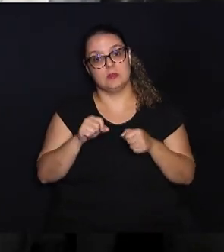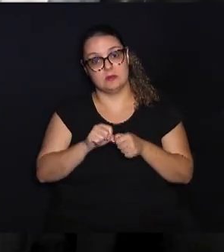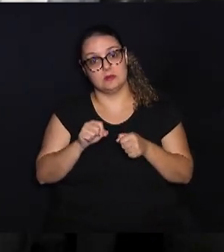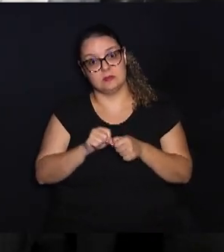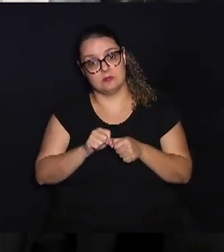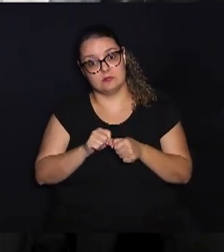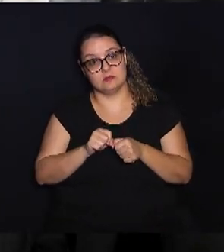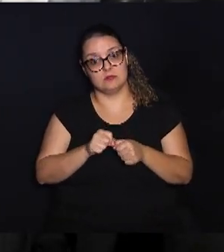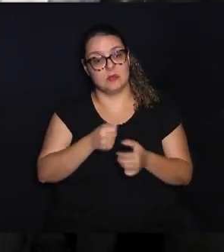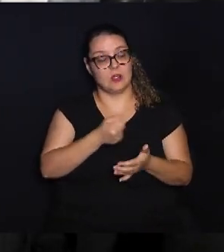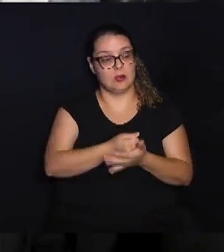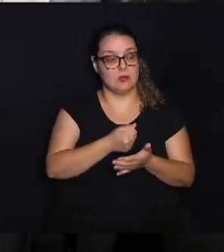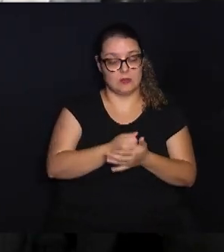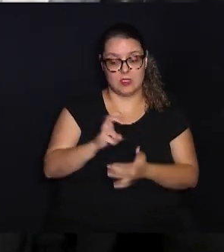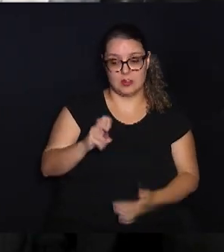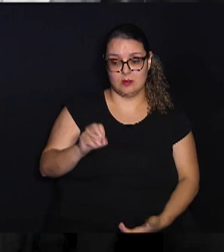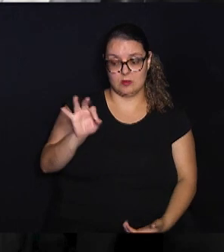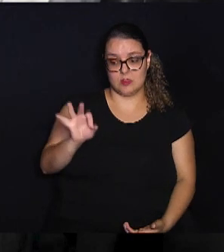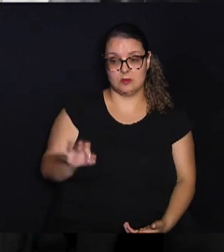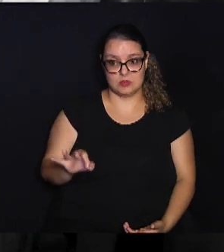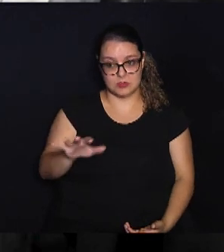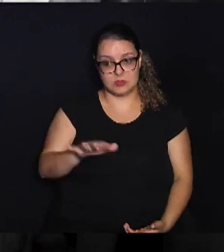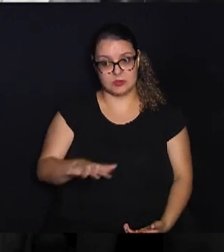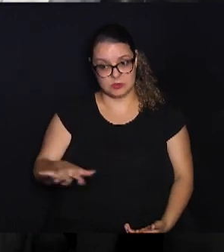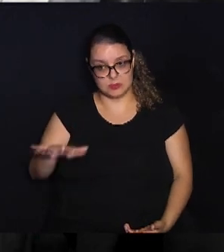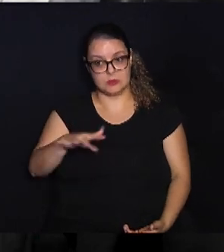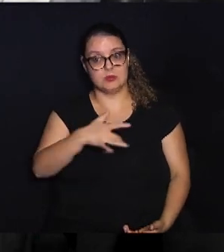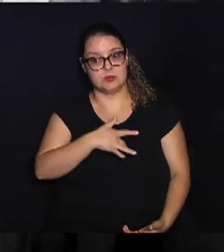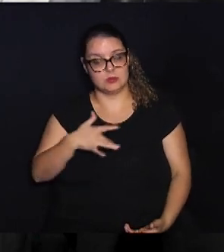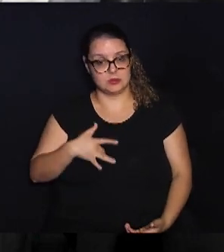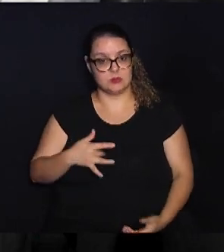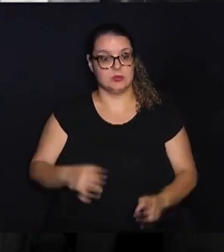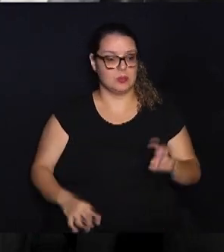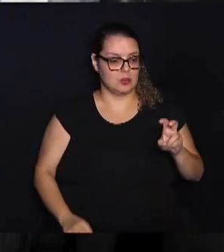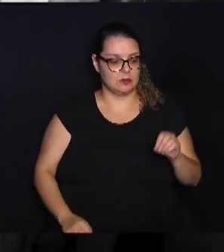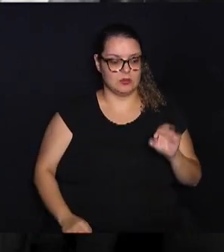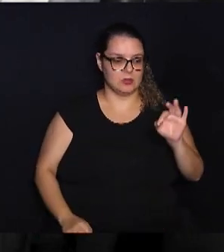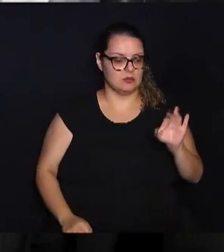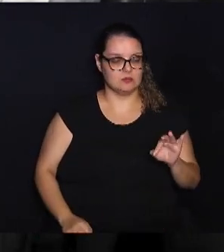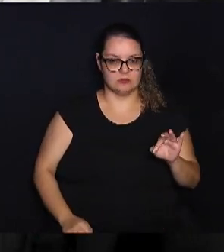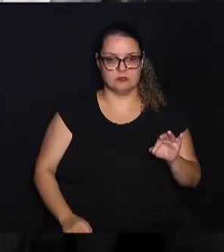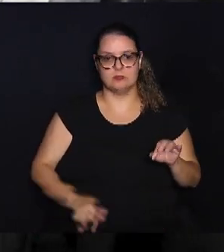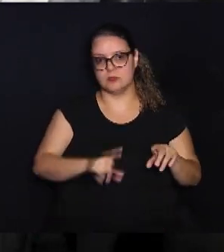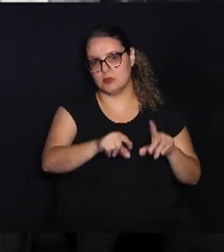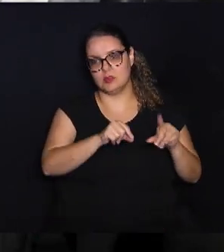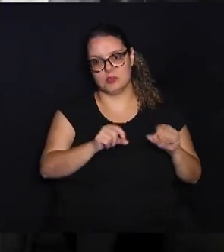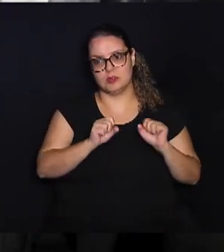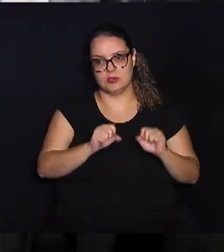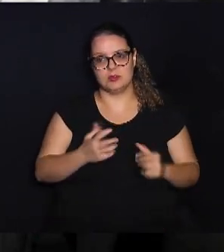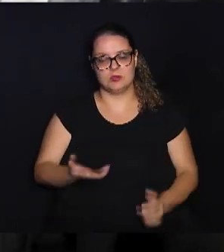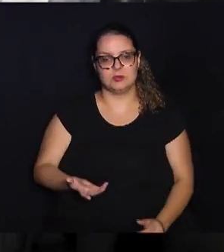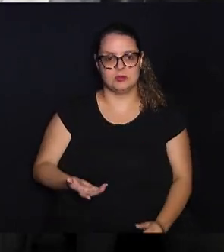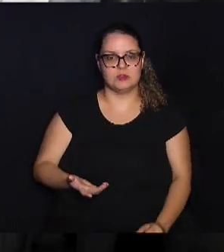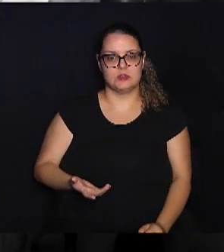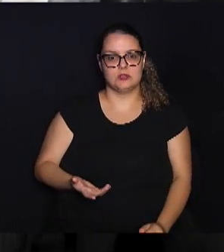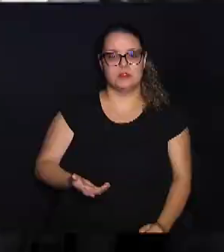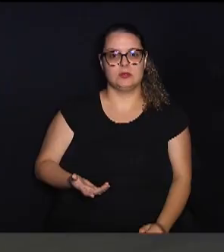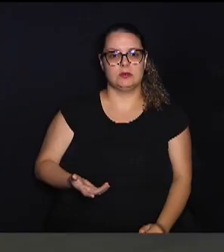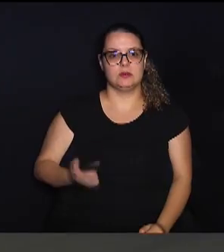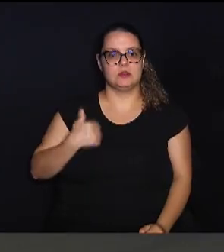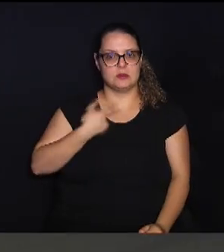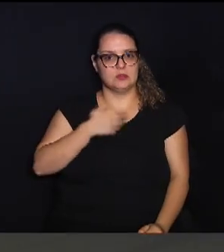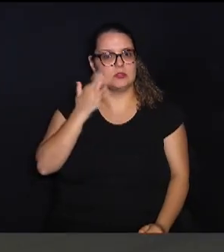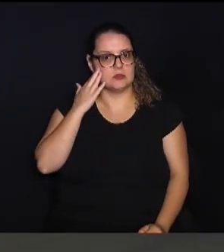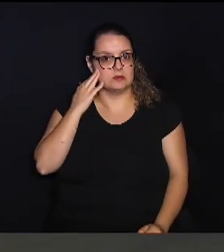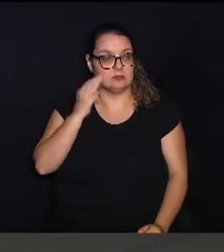sendo obrigatoriamente 50% para a saúde, os outros 50% vocês poderiam escolher as outras pastas. E a gente sabe que o